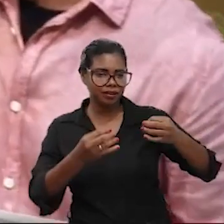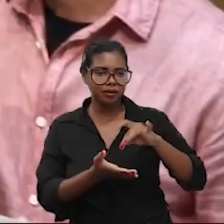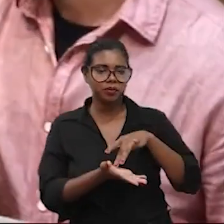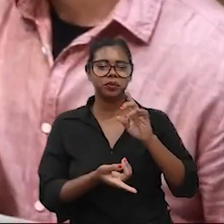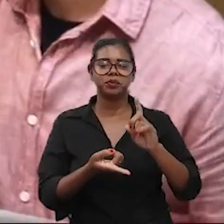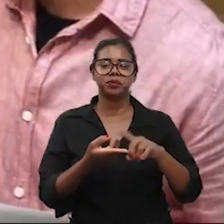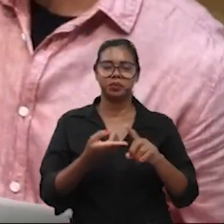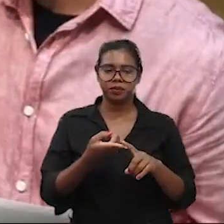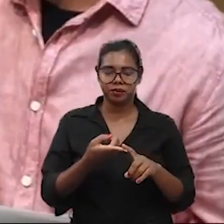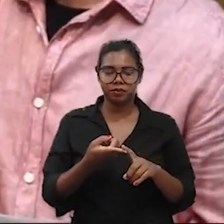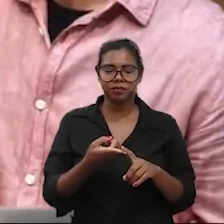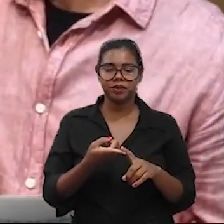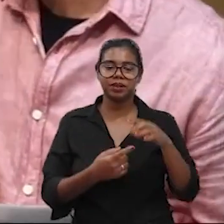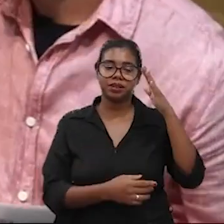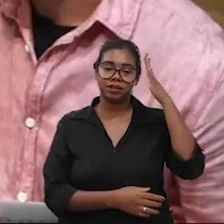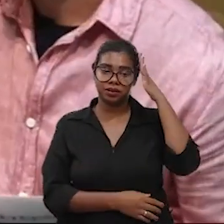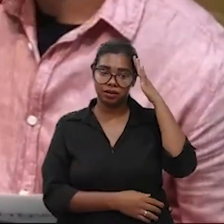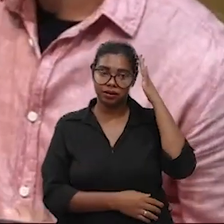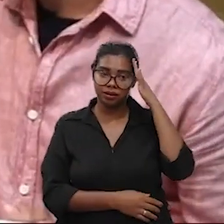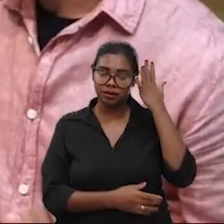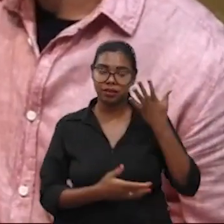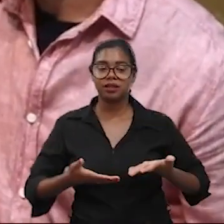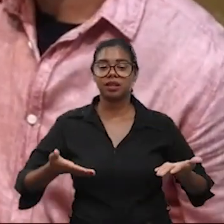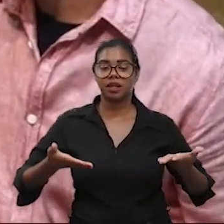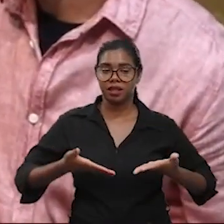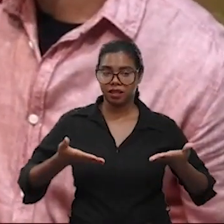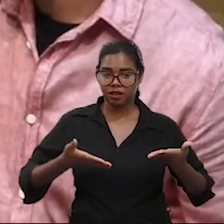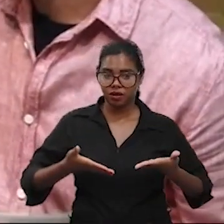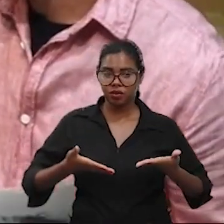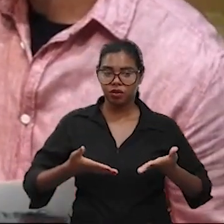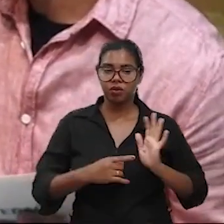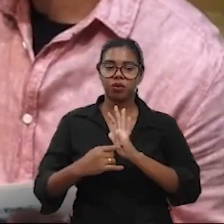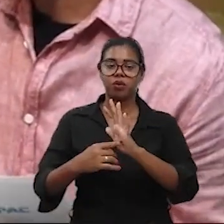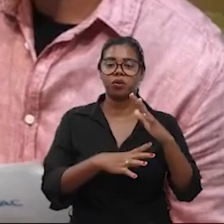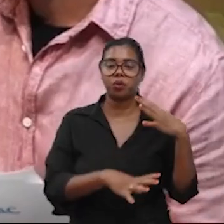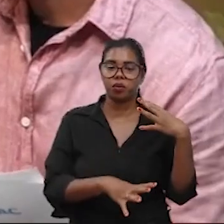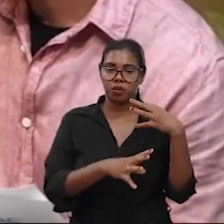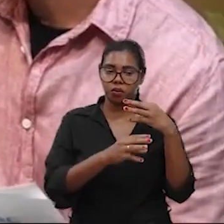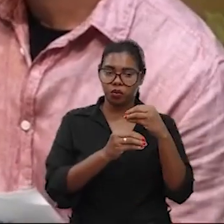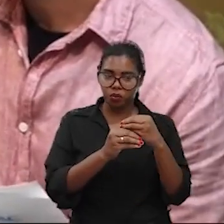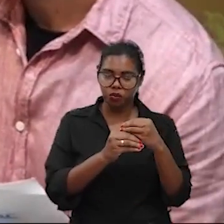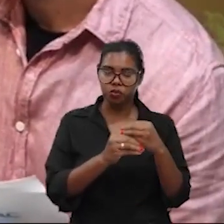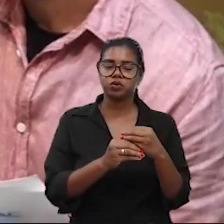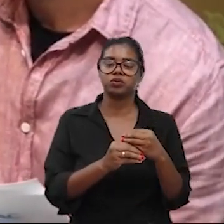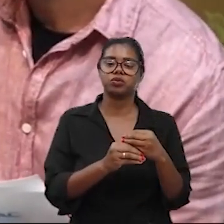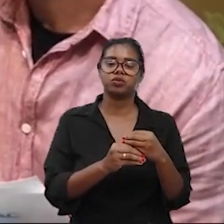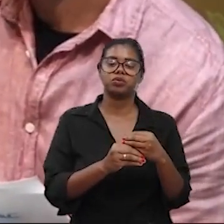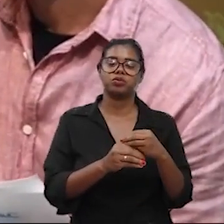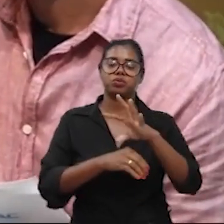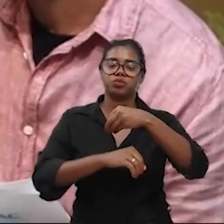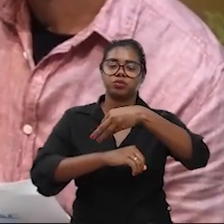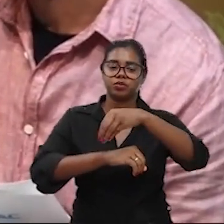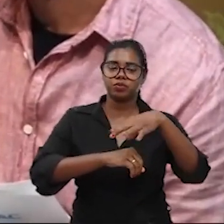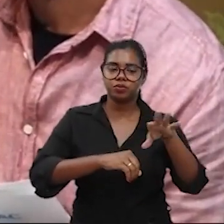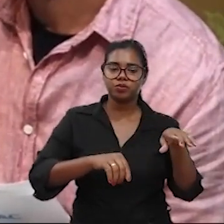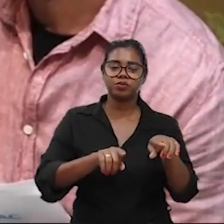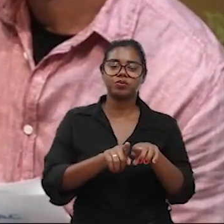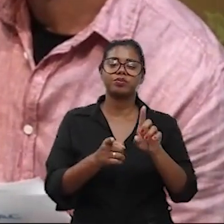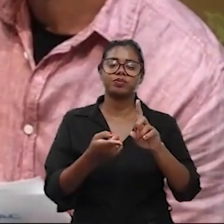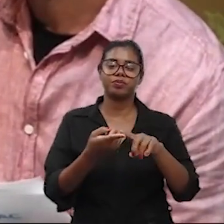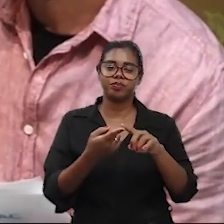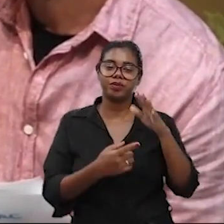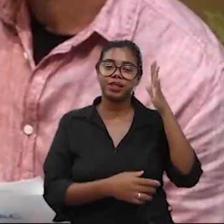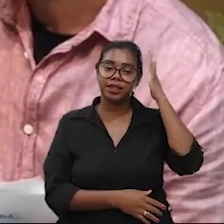sentido, hoje que está em gosto, tudo o que for transmitido, eu preciso entender que